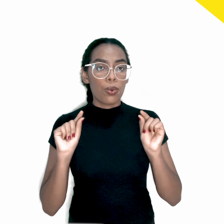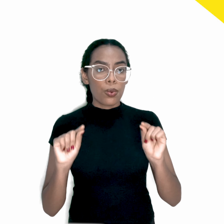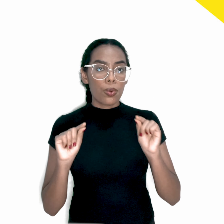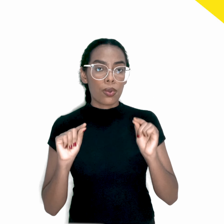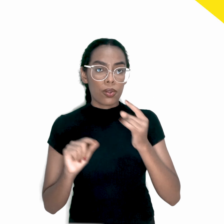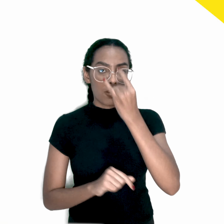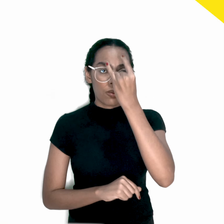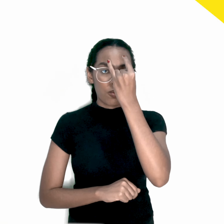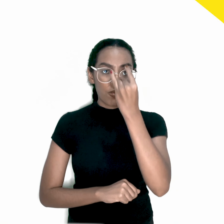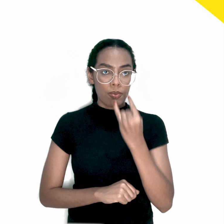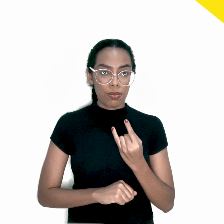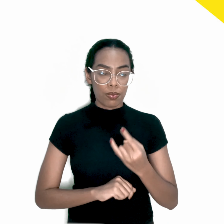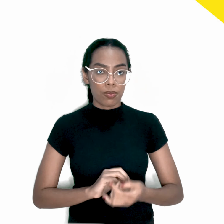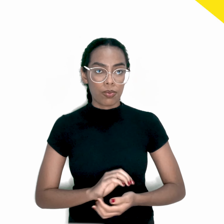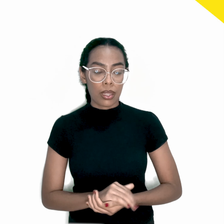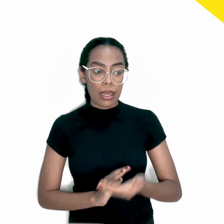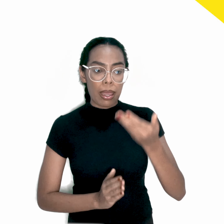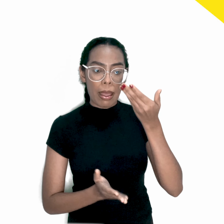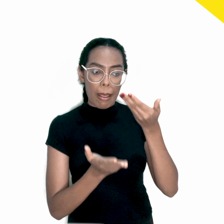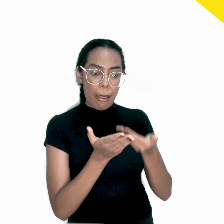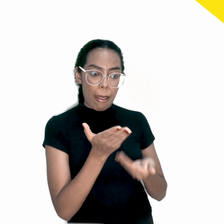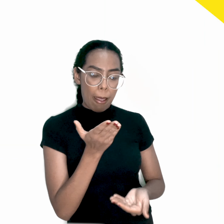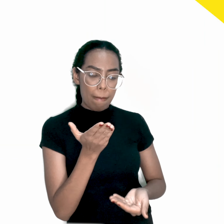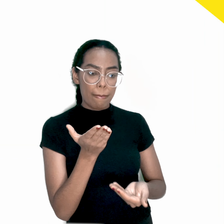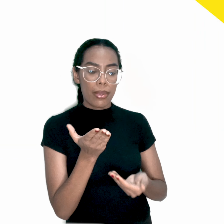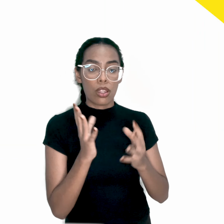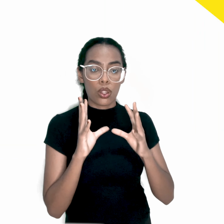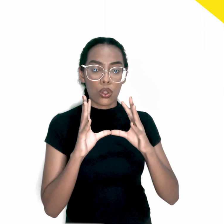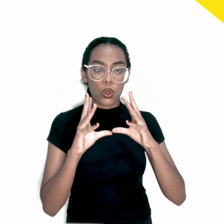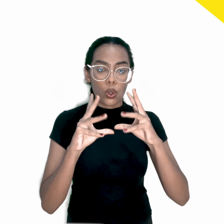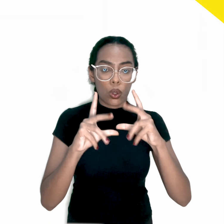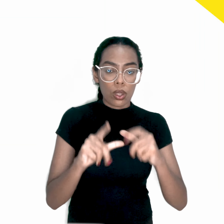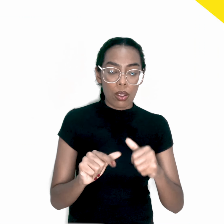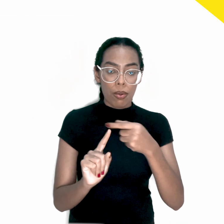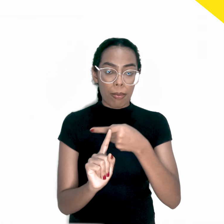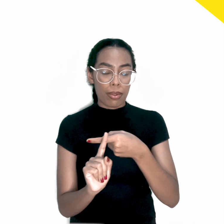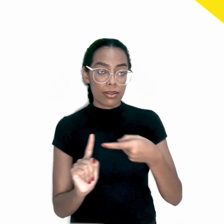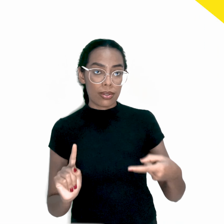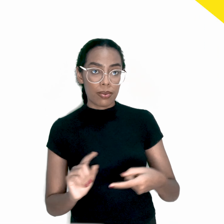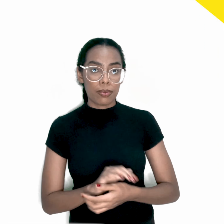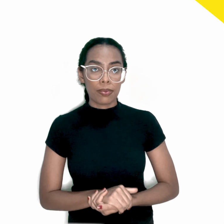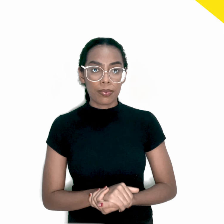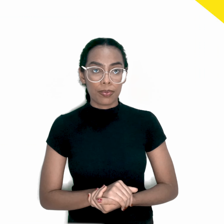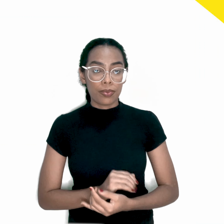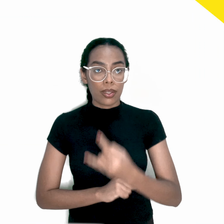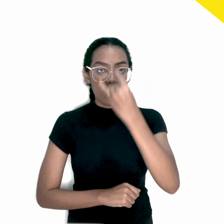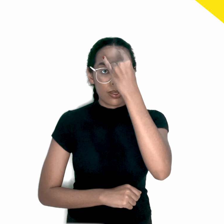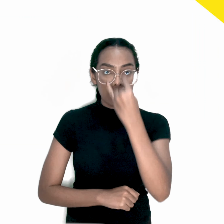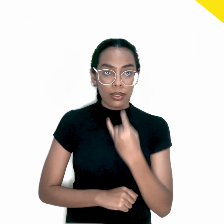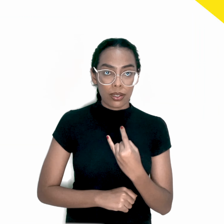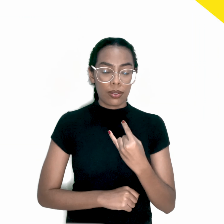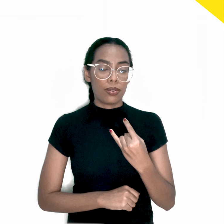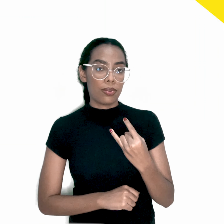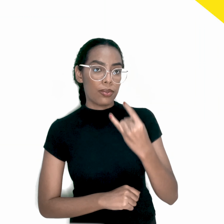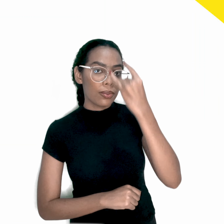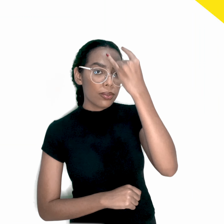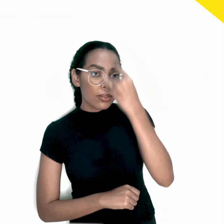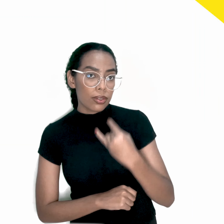visual? É a perda total ou parcial da visão Como são os termos corretos?